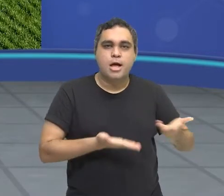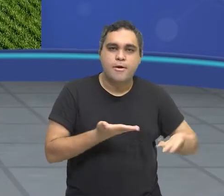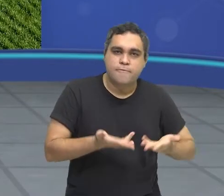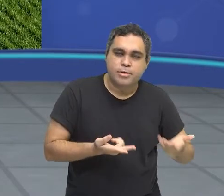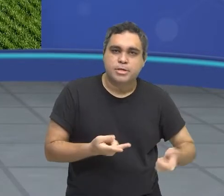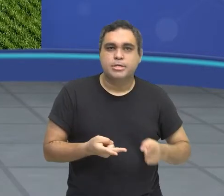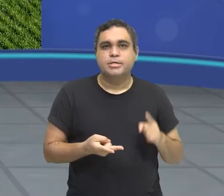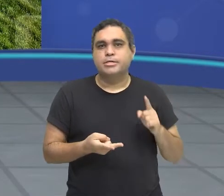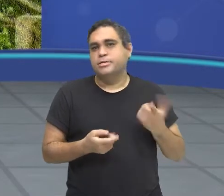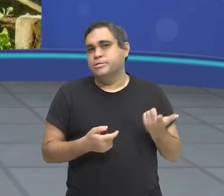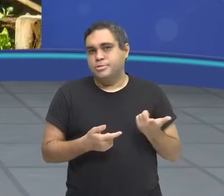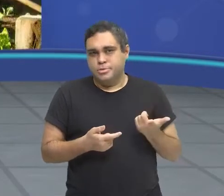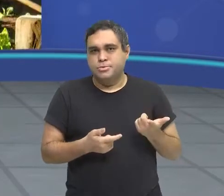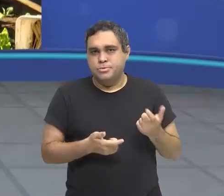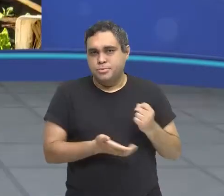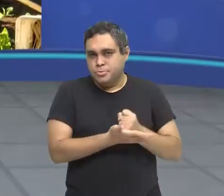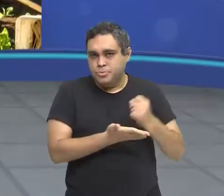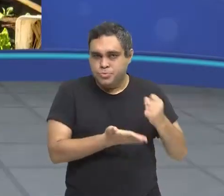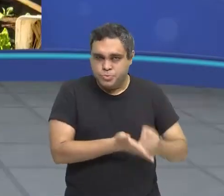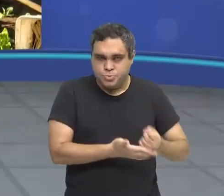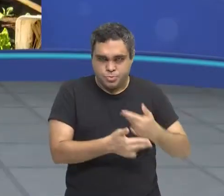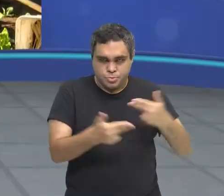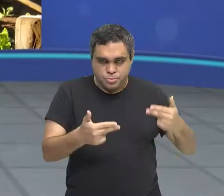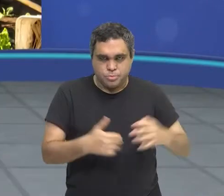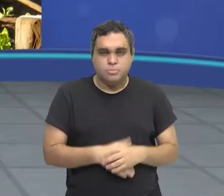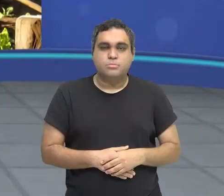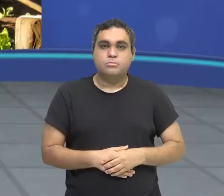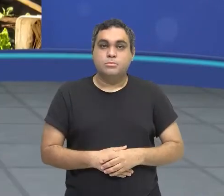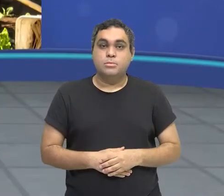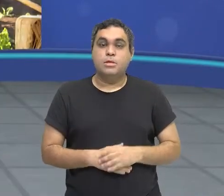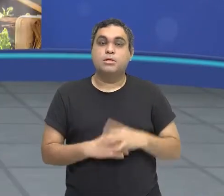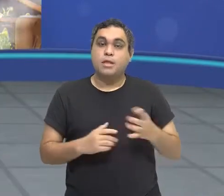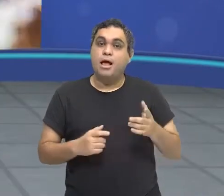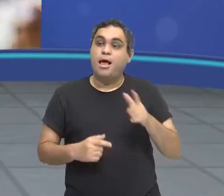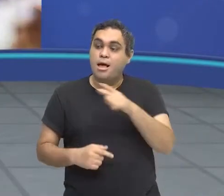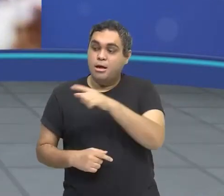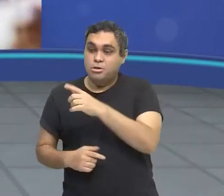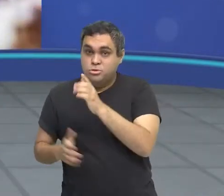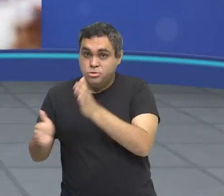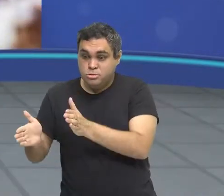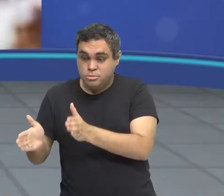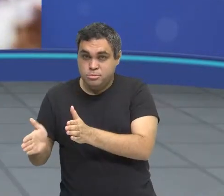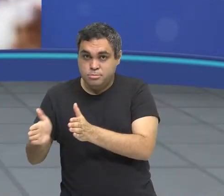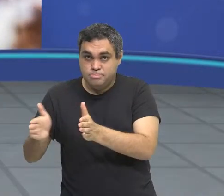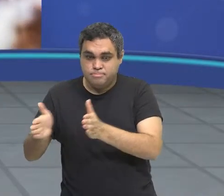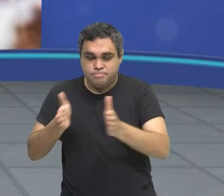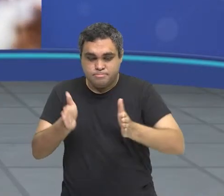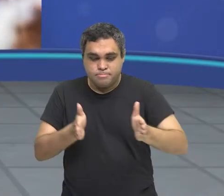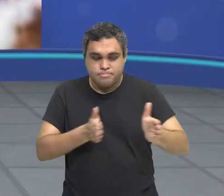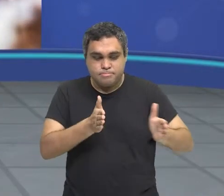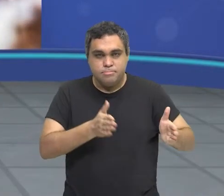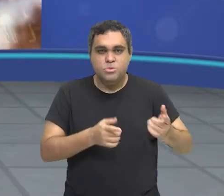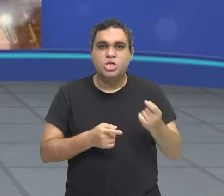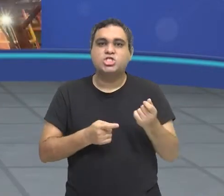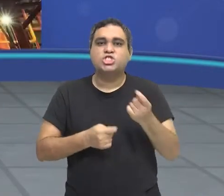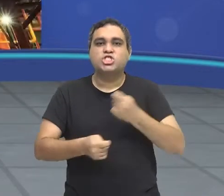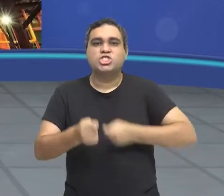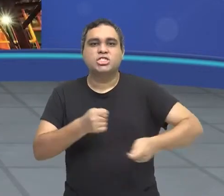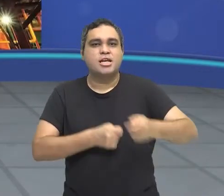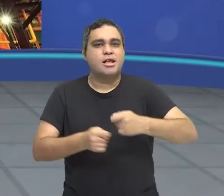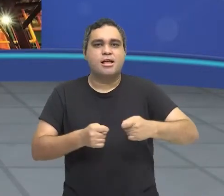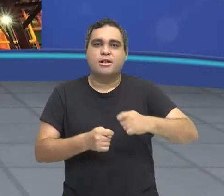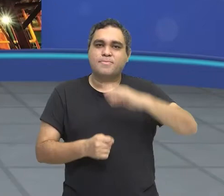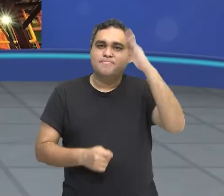de prestação de serviços. Então, a gente observa tudo isso que vai estar ligado à nossa economia, a